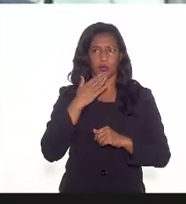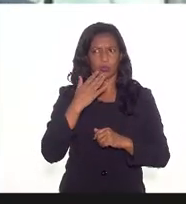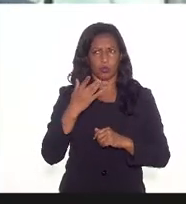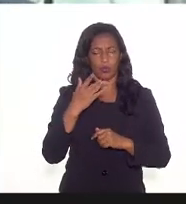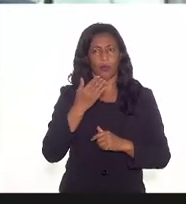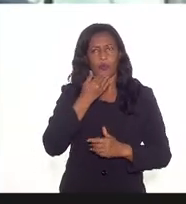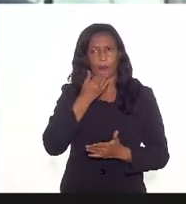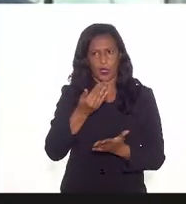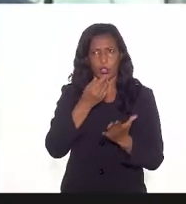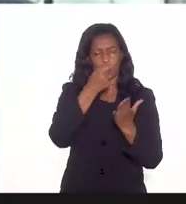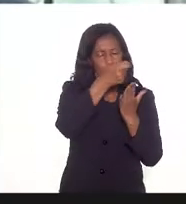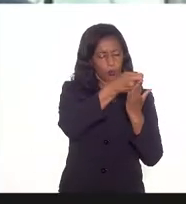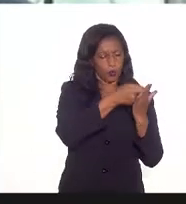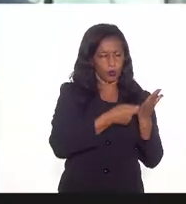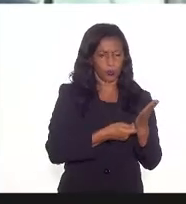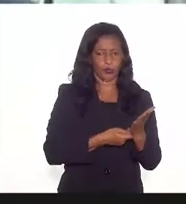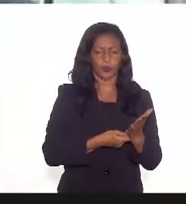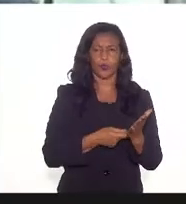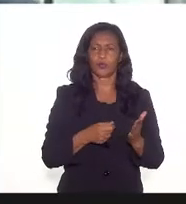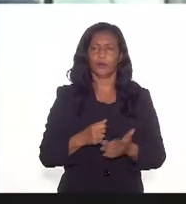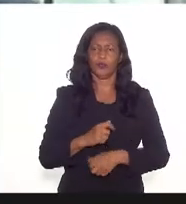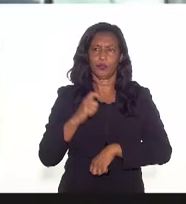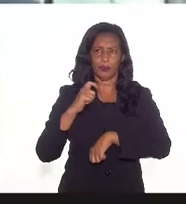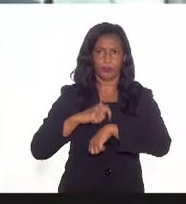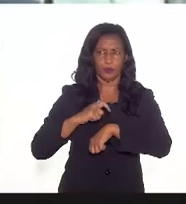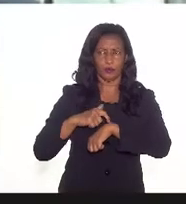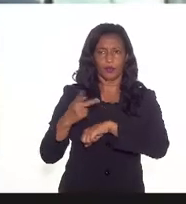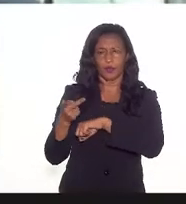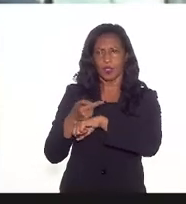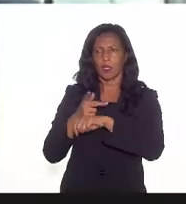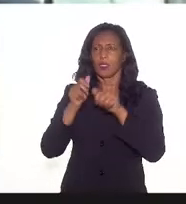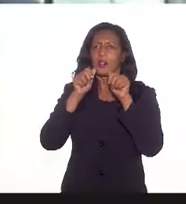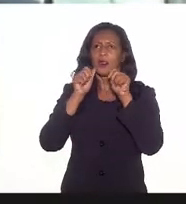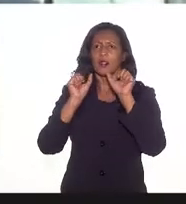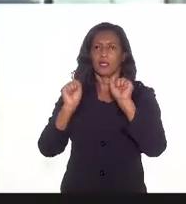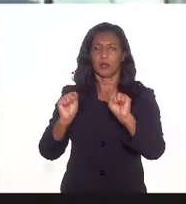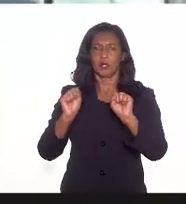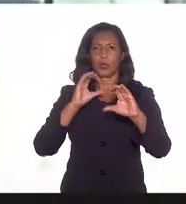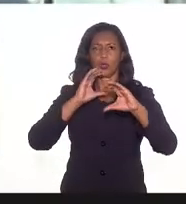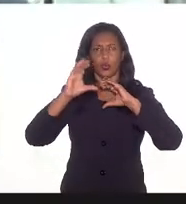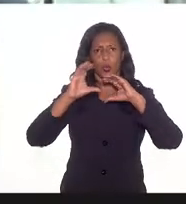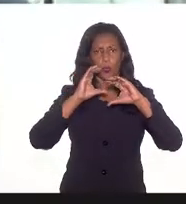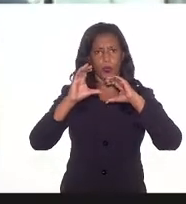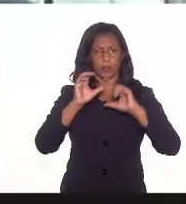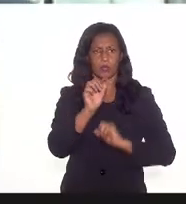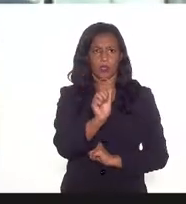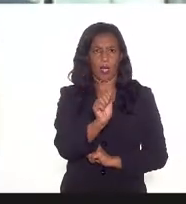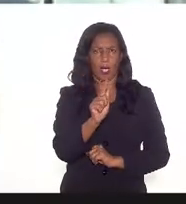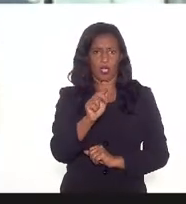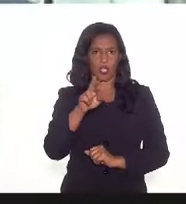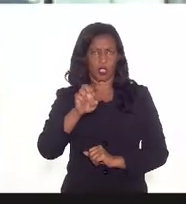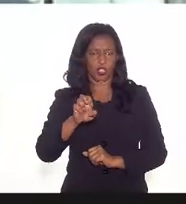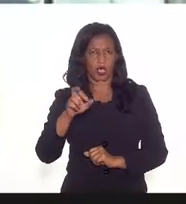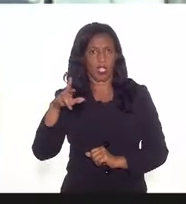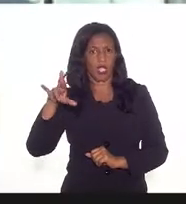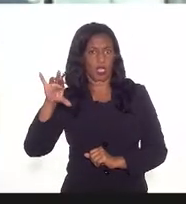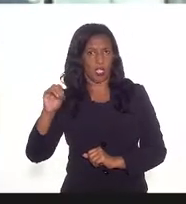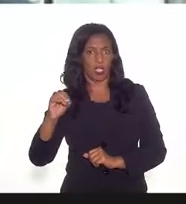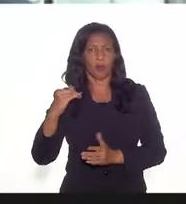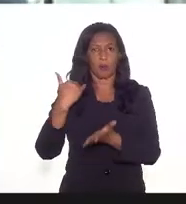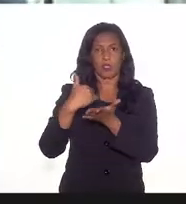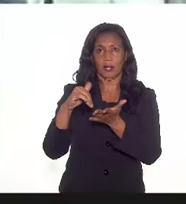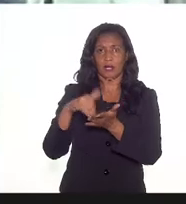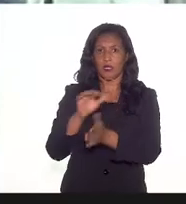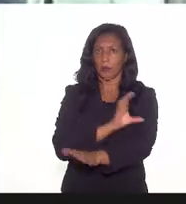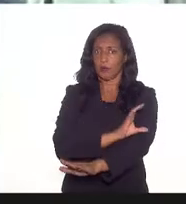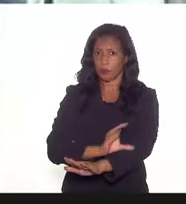nesse exato momento, que procure a assessoria de comunicação da AGRio e também da Secretaria de Cultura, vou lhe explicar